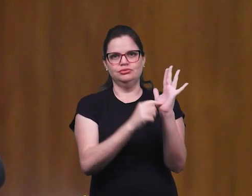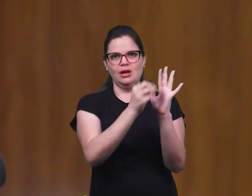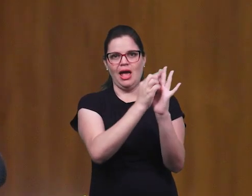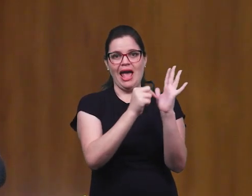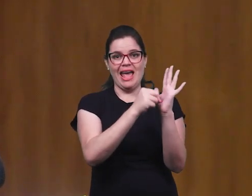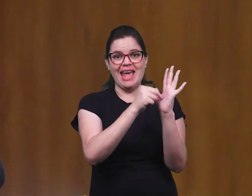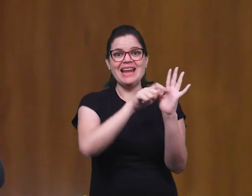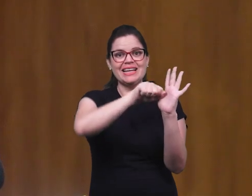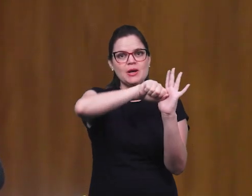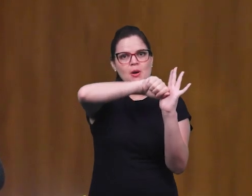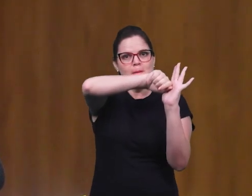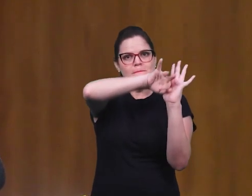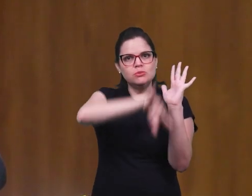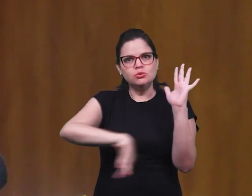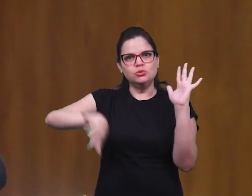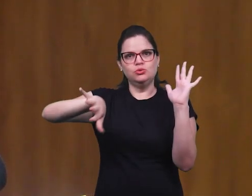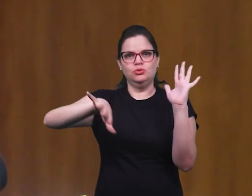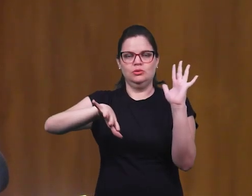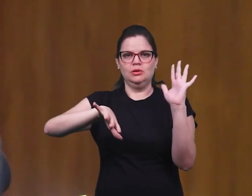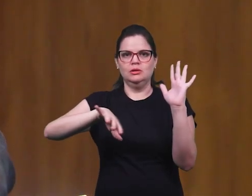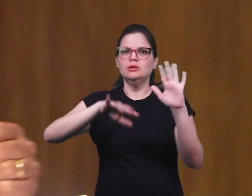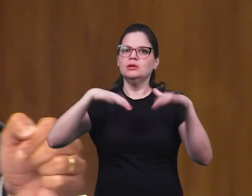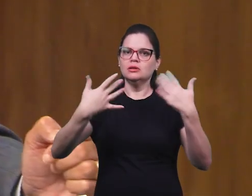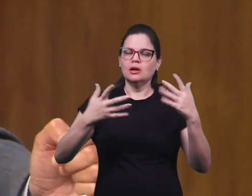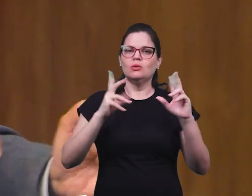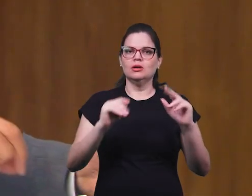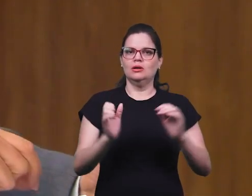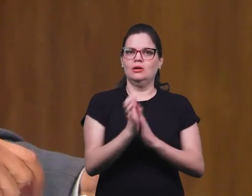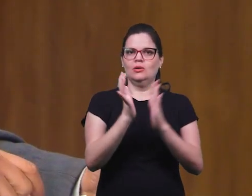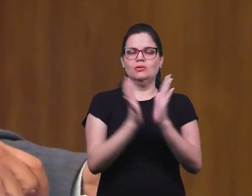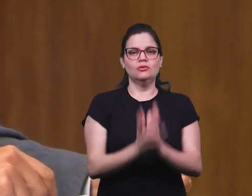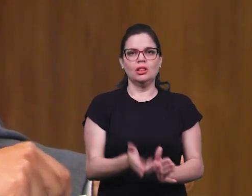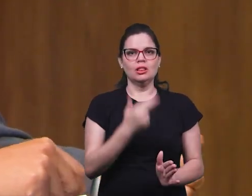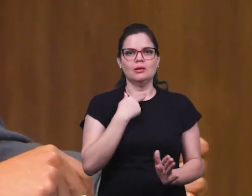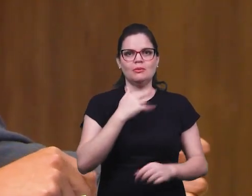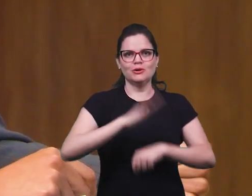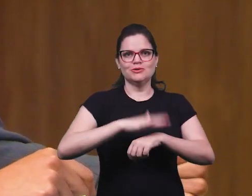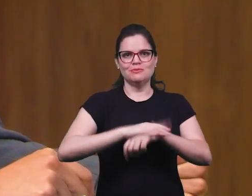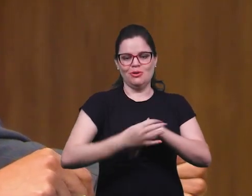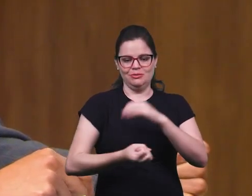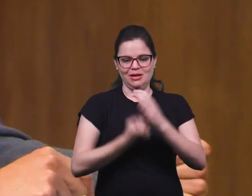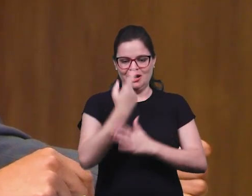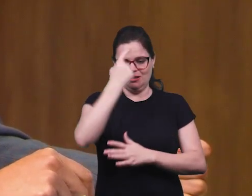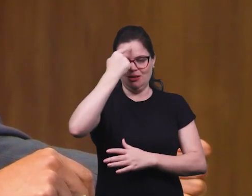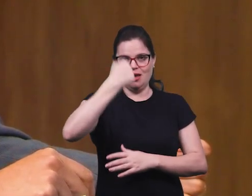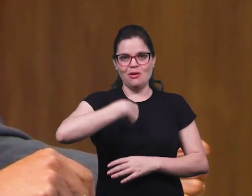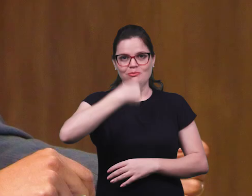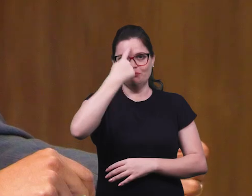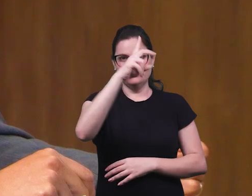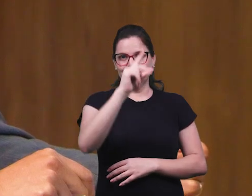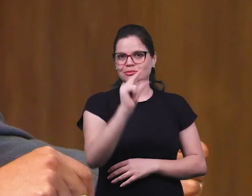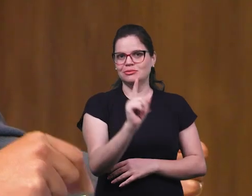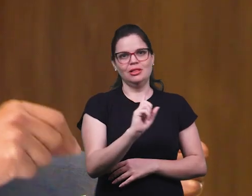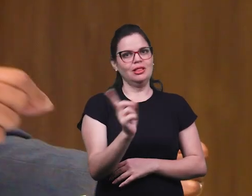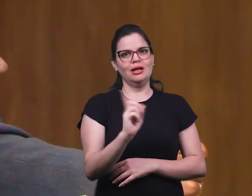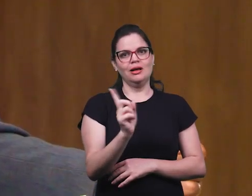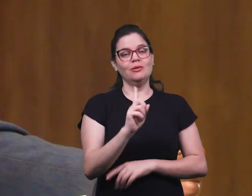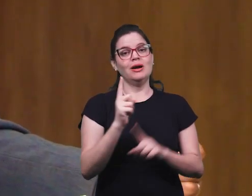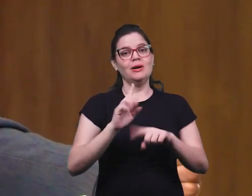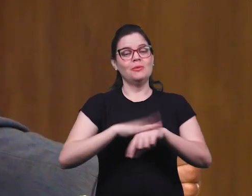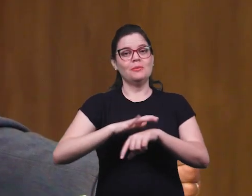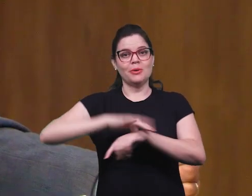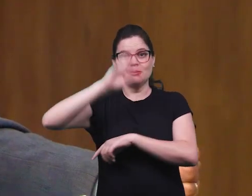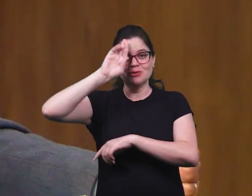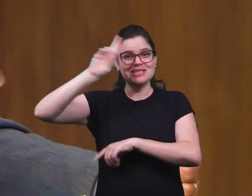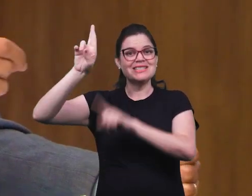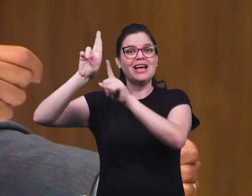humano, por aquilo que é racional, né? Mas o ser humano ele pode ser um vaso nas mãos do Senhor para que